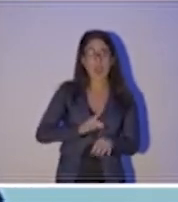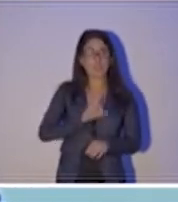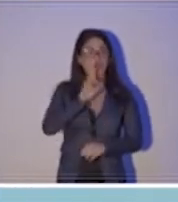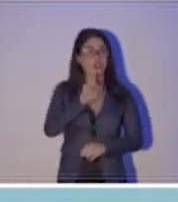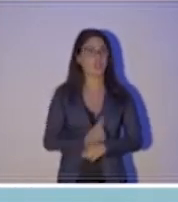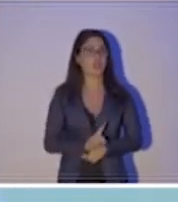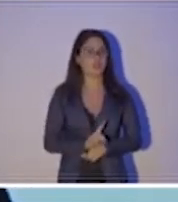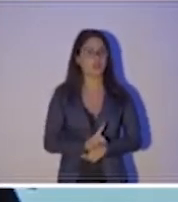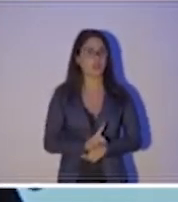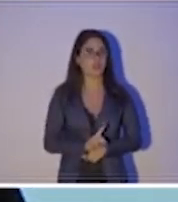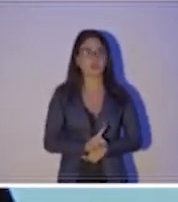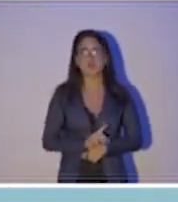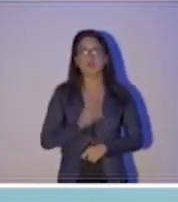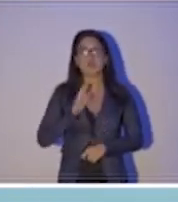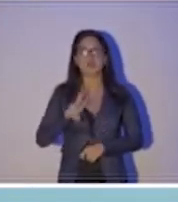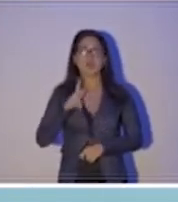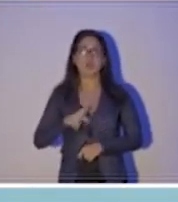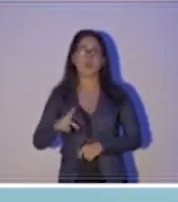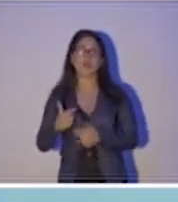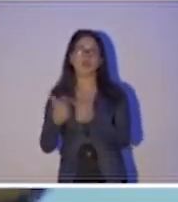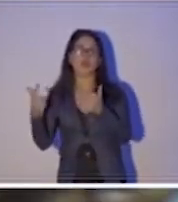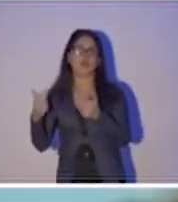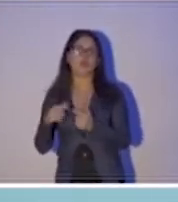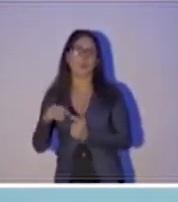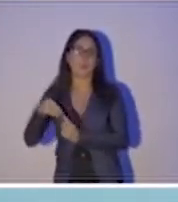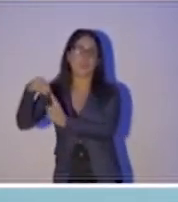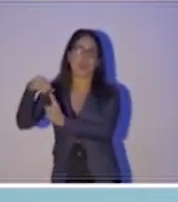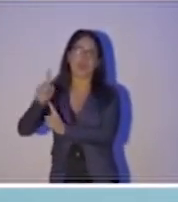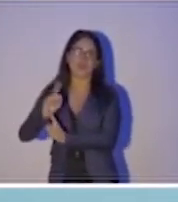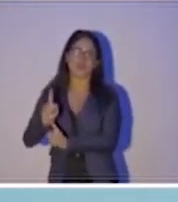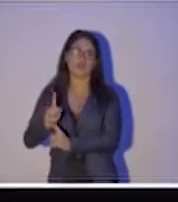qualquer estudante de escola pública do Brasil. Obrigado, pessoal.